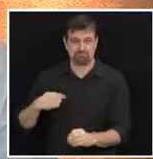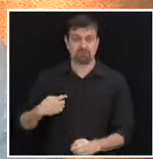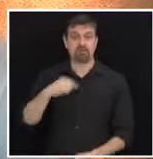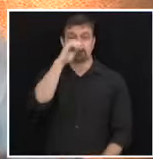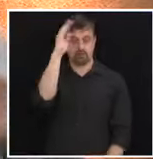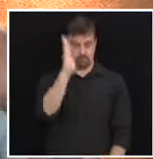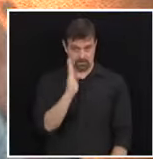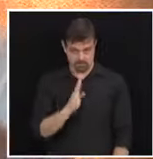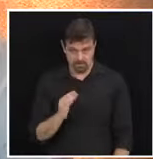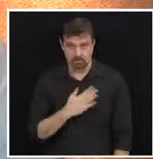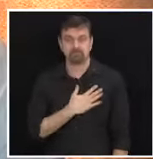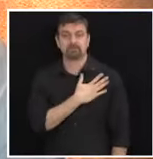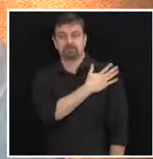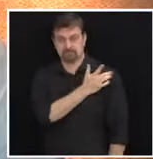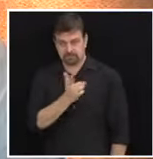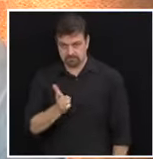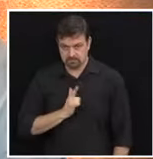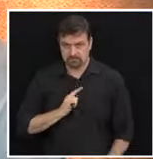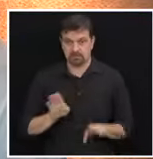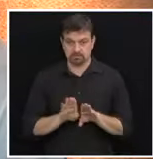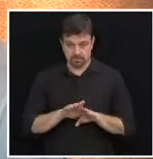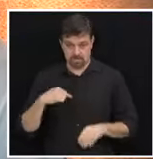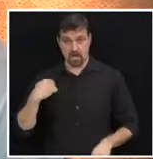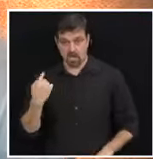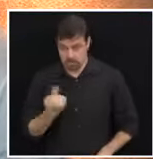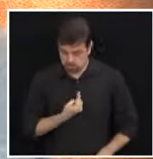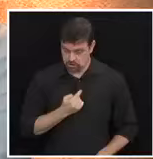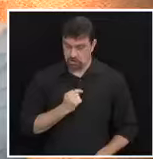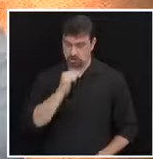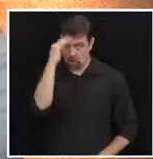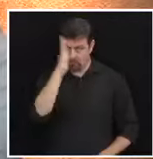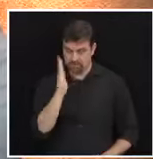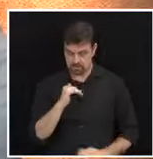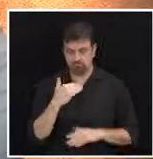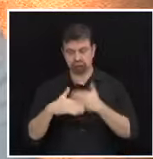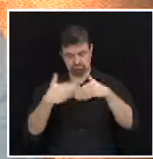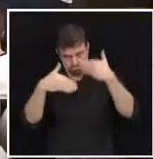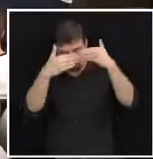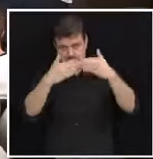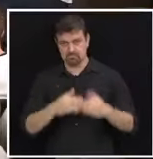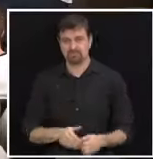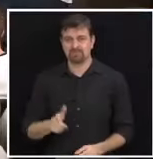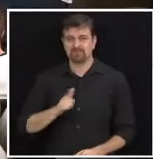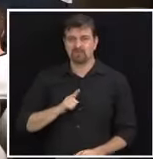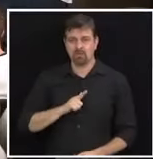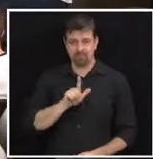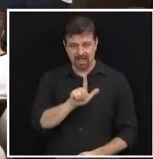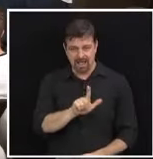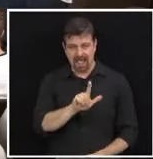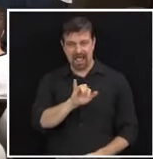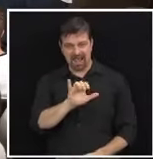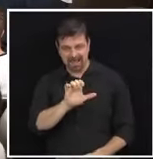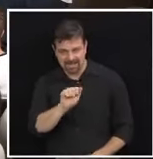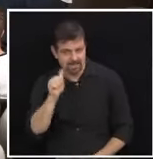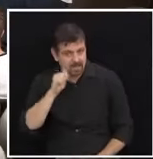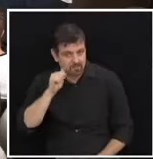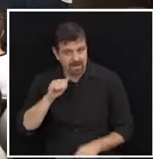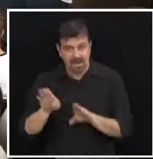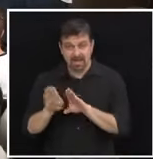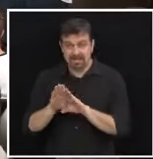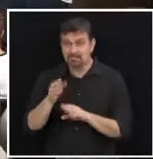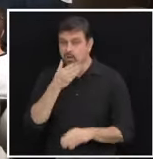tem, embora o Brasil seja bastante avançado nisso. E tem, como a Lia e o Sr. Donizete falou, em todos os